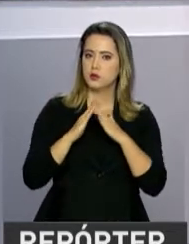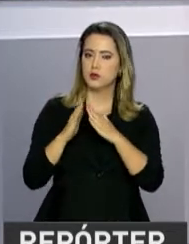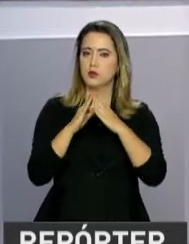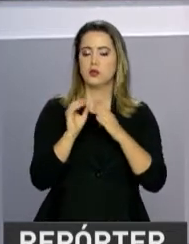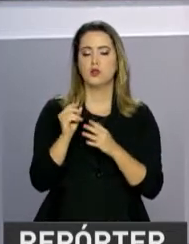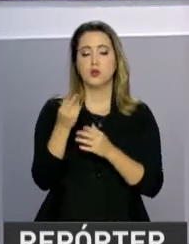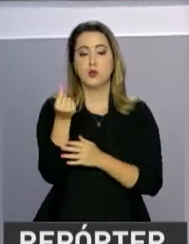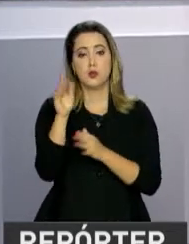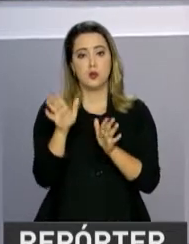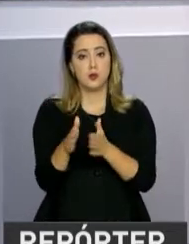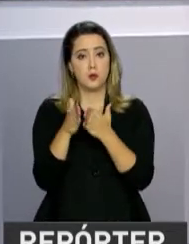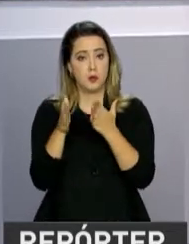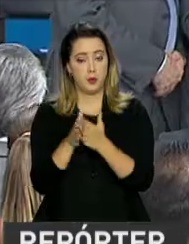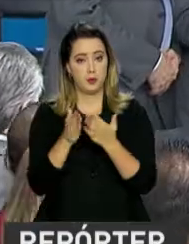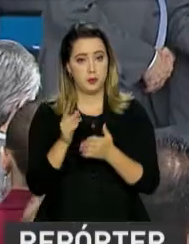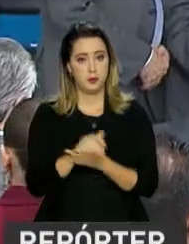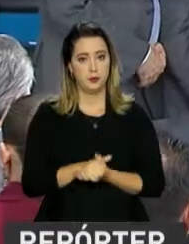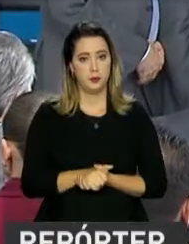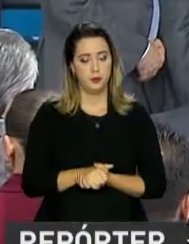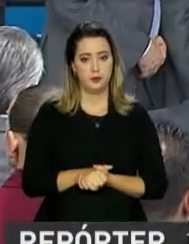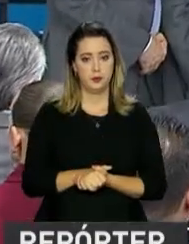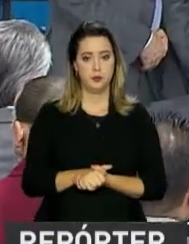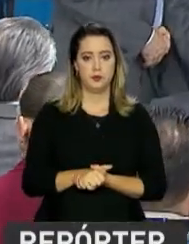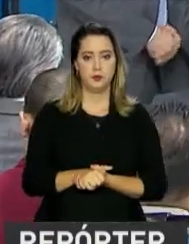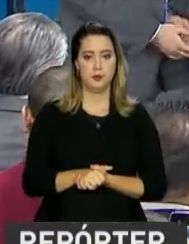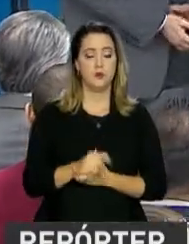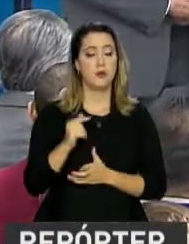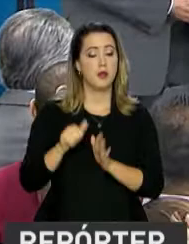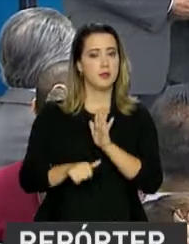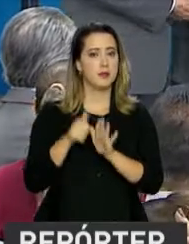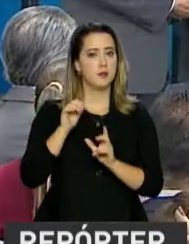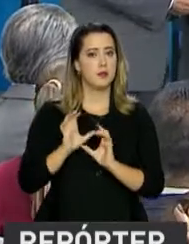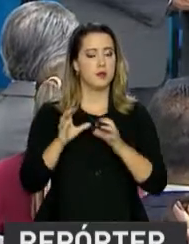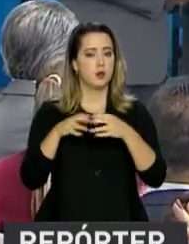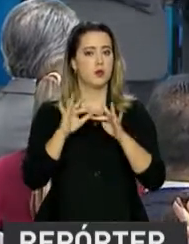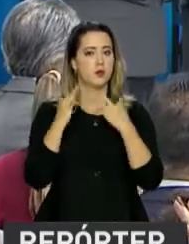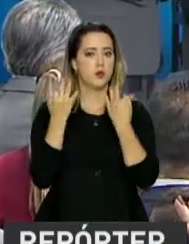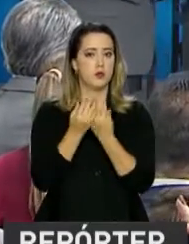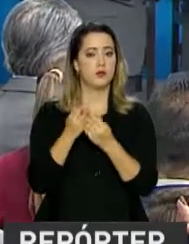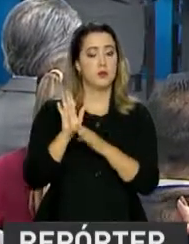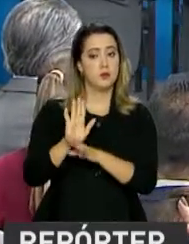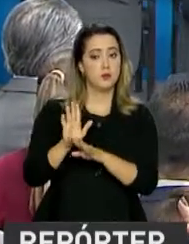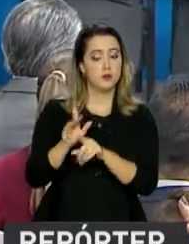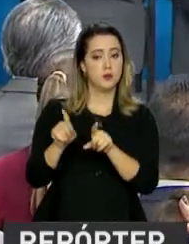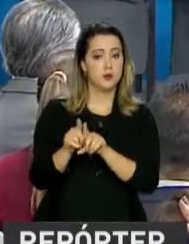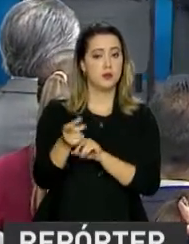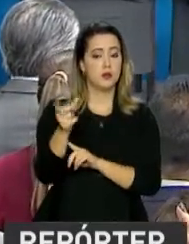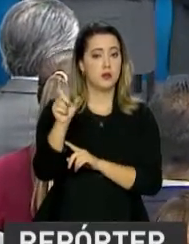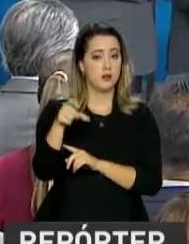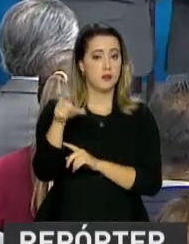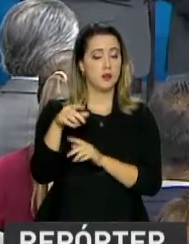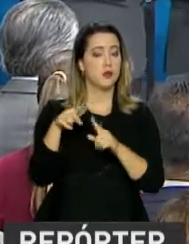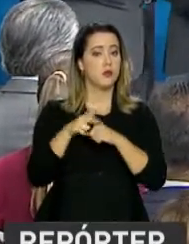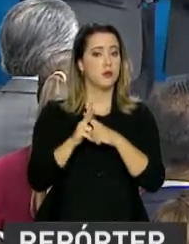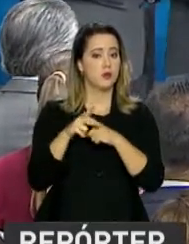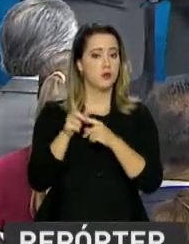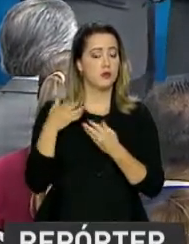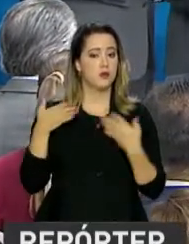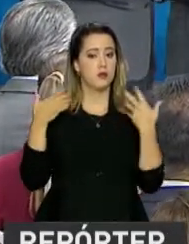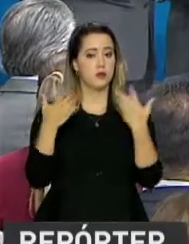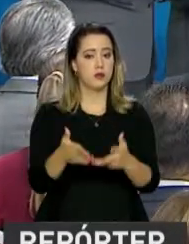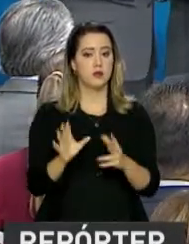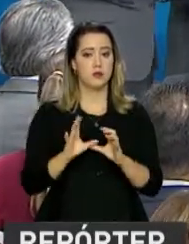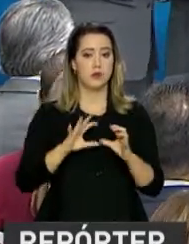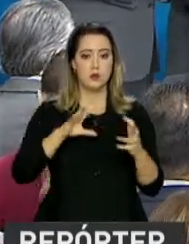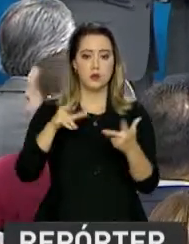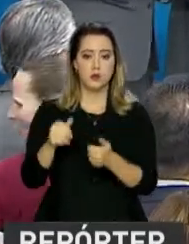de baixa renda são as primeiras famílias beneficiadas com o cartão reforma elas fazem parte de um